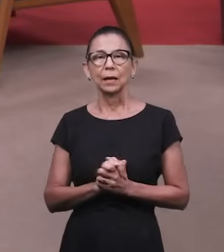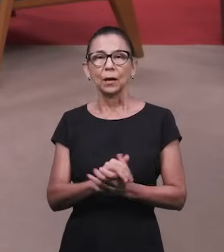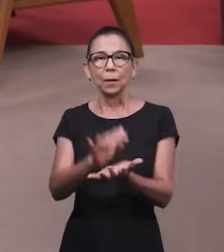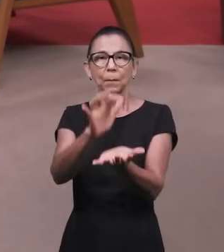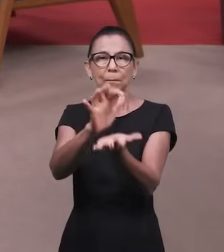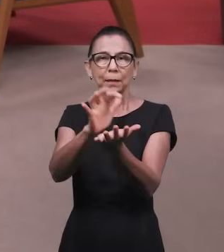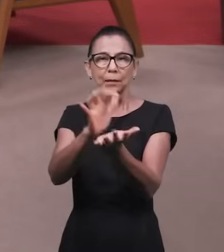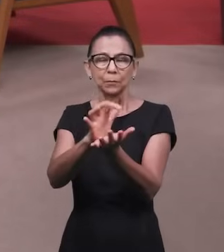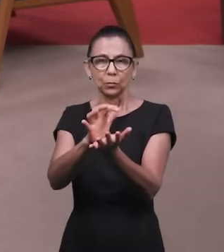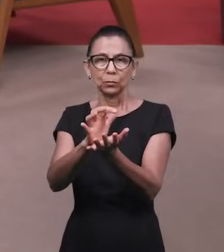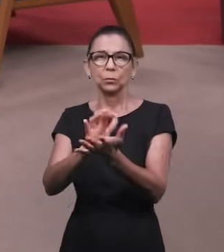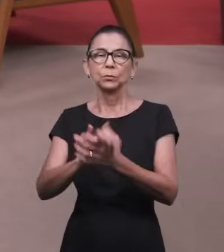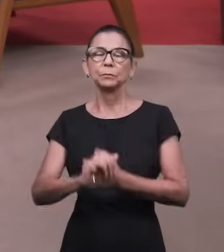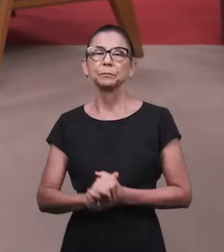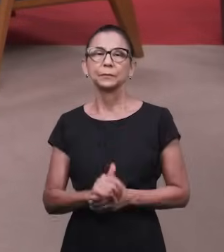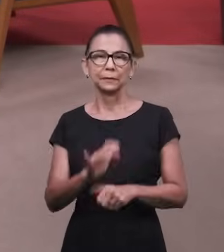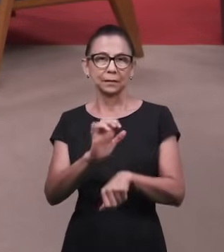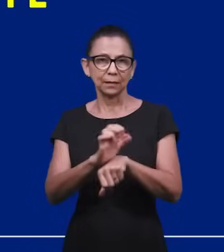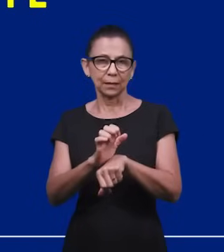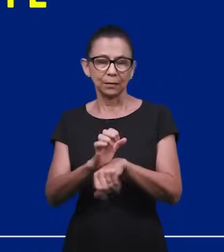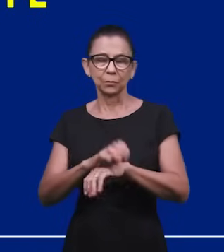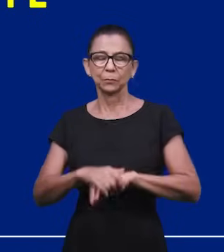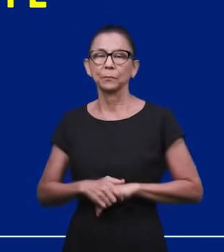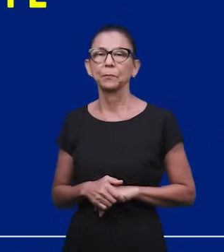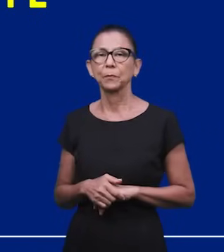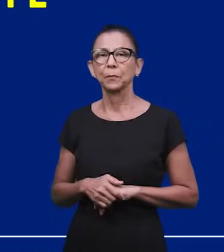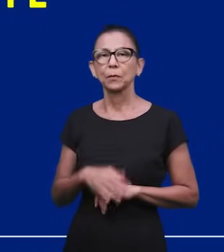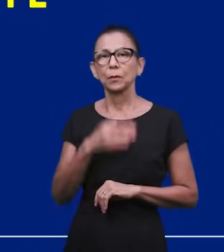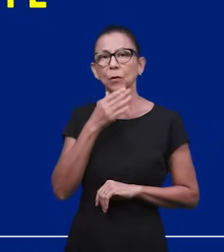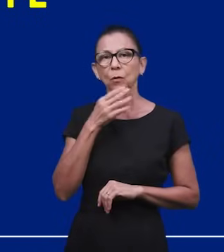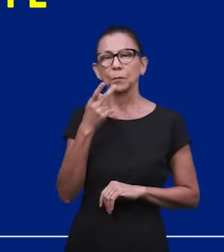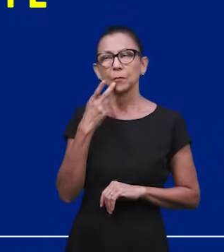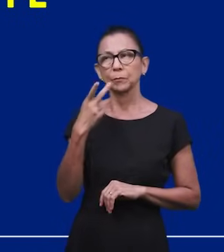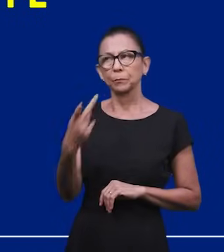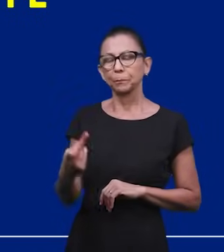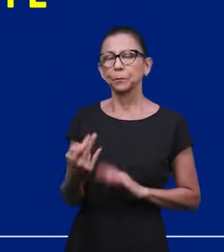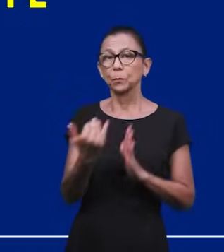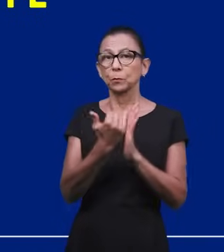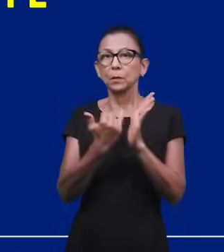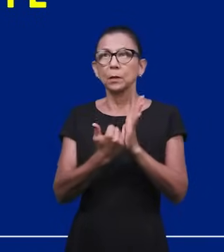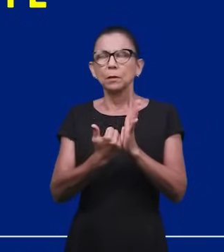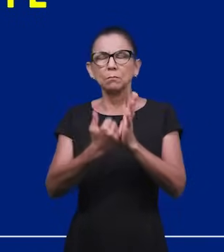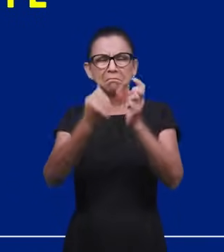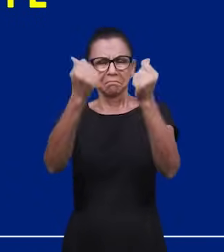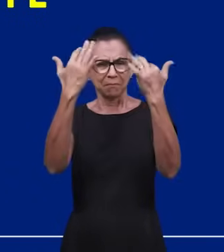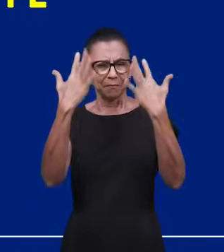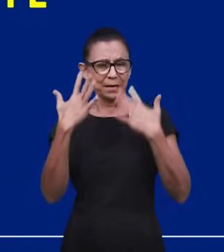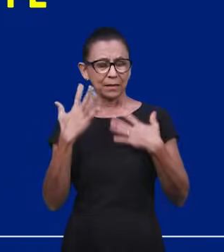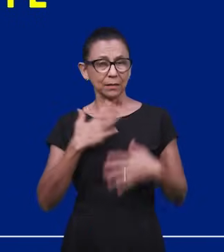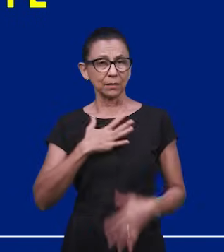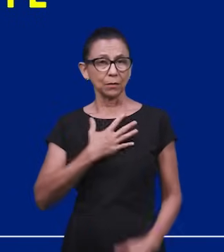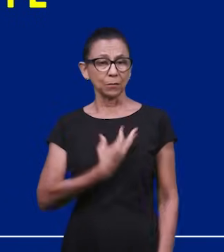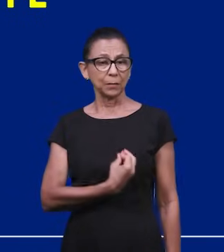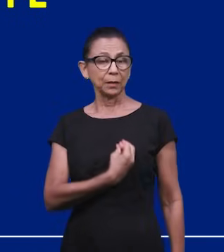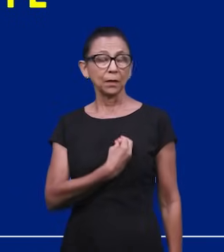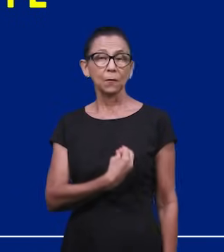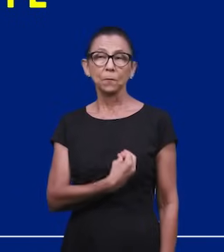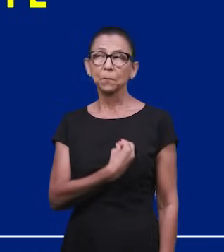de Parnamirim, no estado de Pernambuco. Ele diz o seguinte: o programa tem sido uma grande bênção para a minha vida e